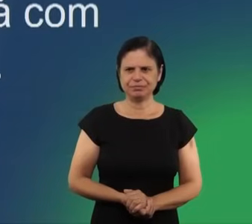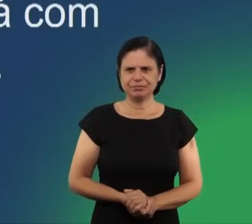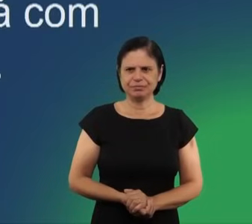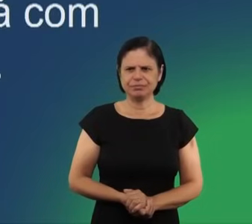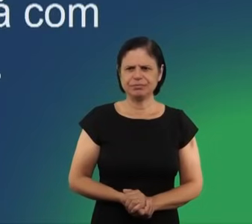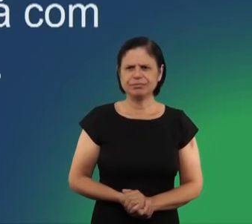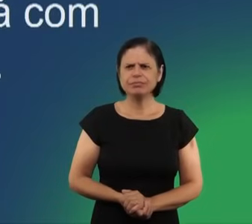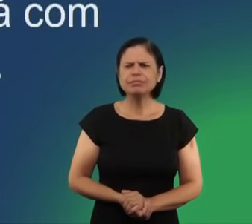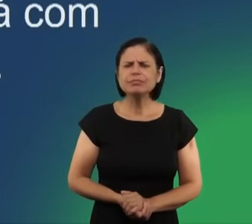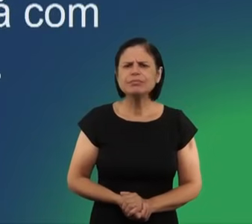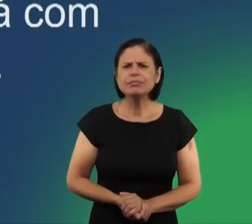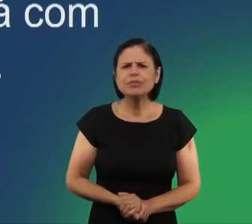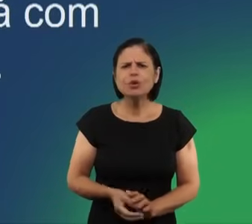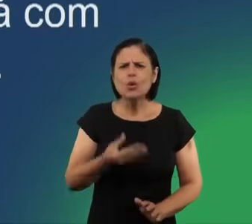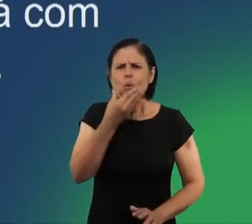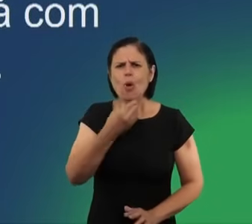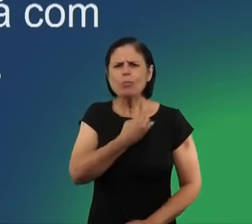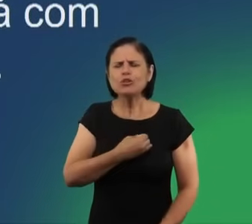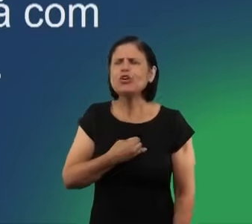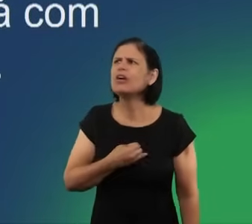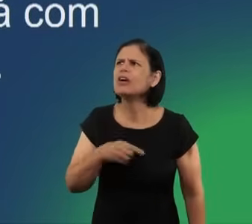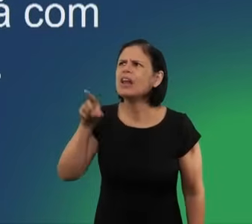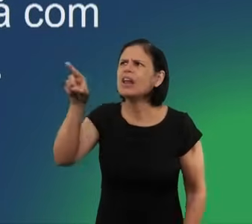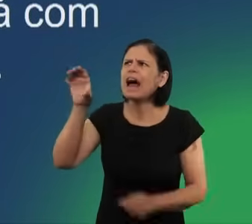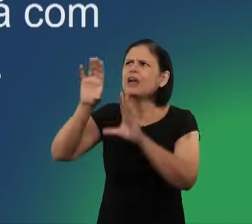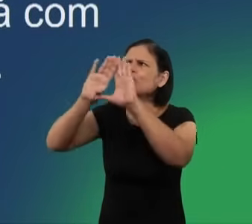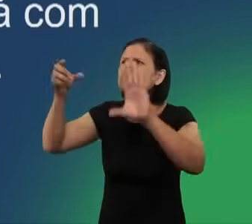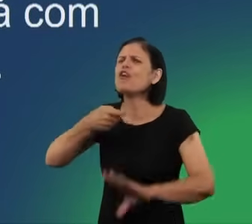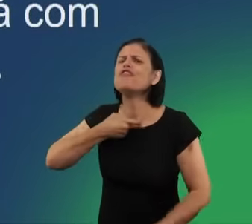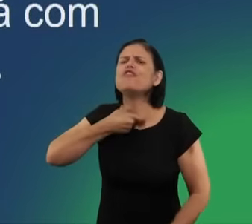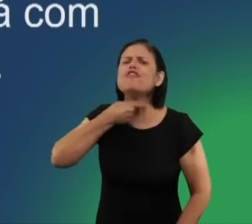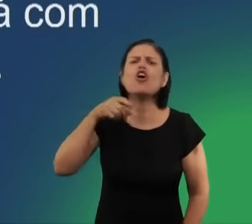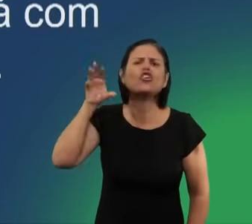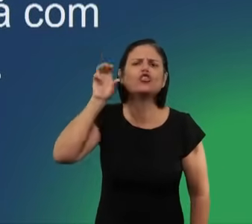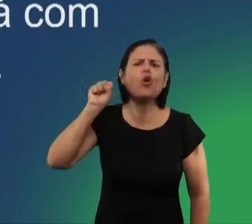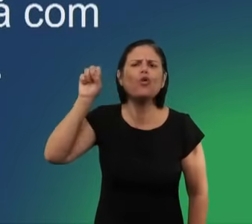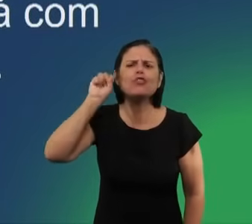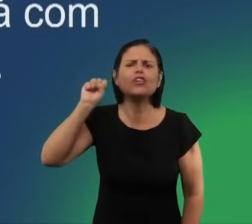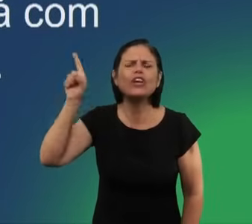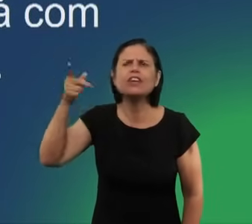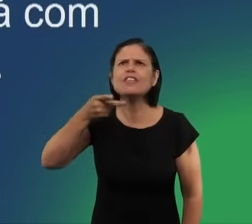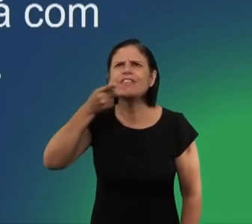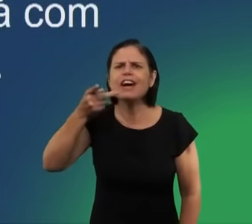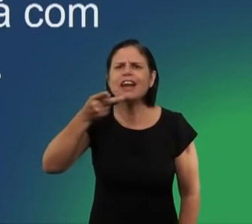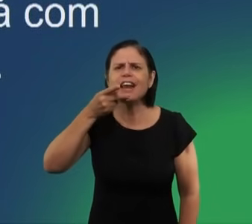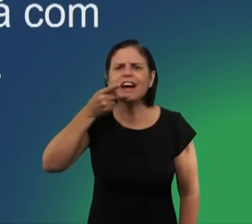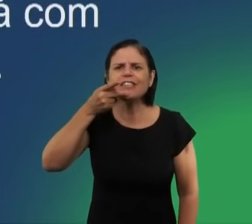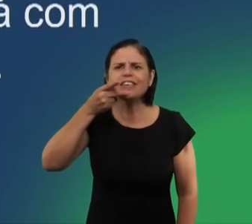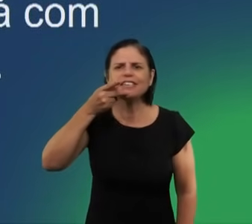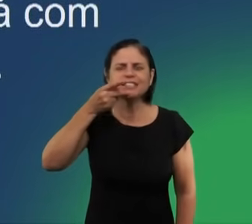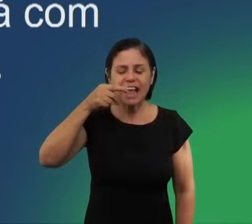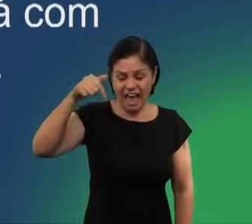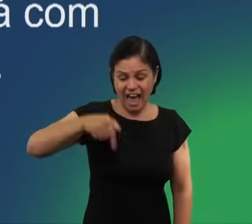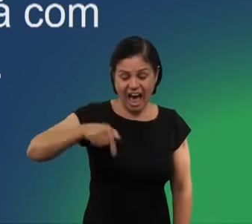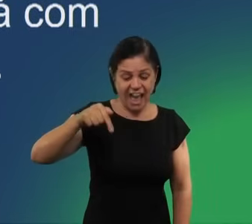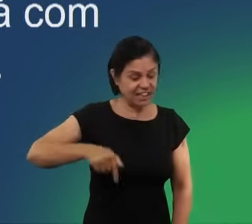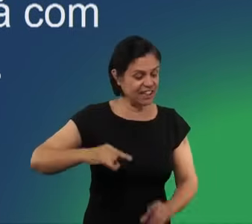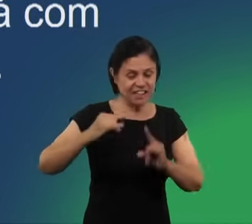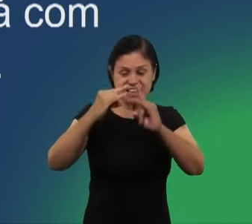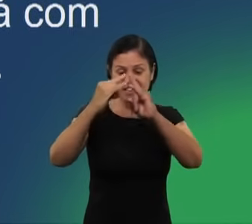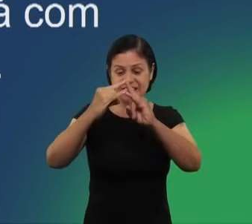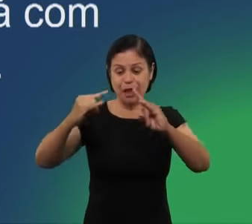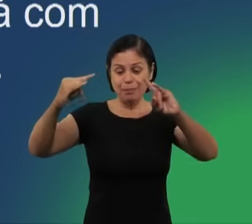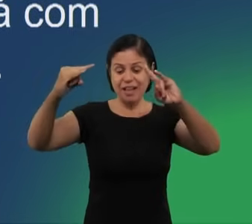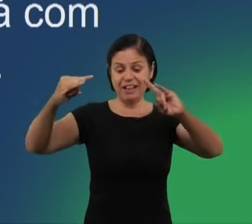Eu vi uma voz do céu que dizia: eis aqui o tabernáculo